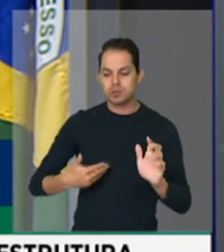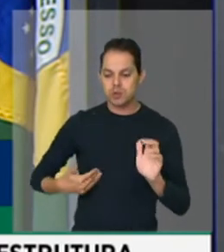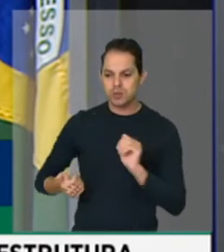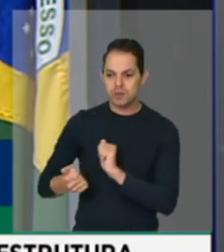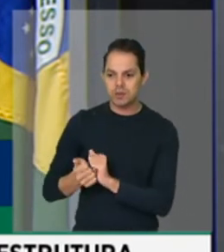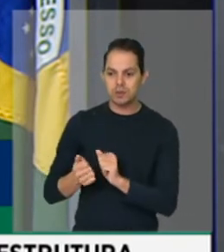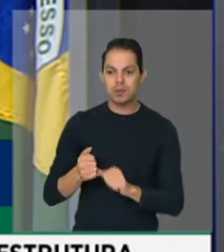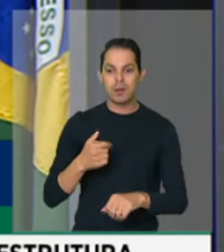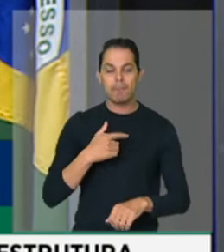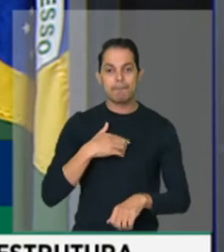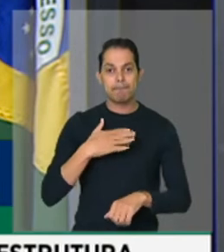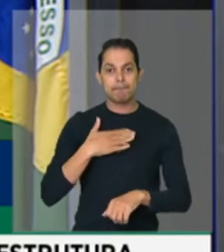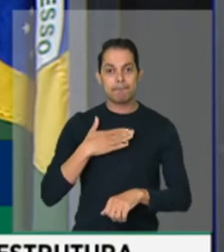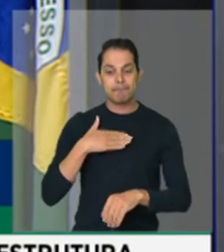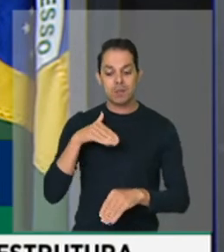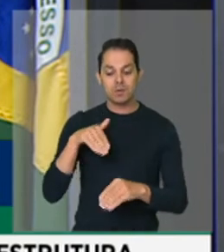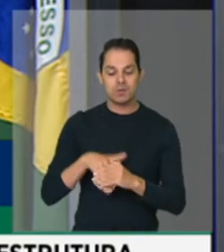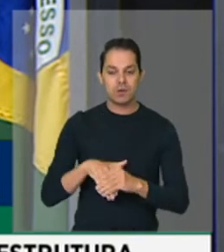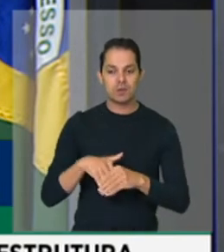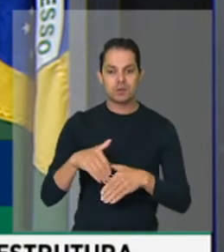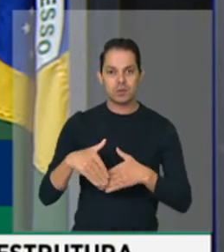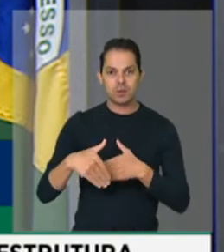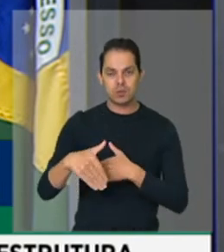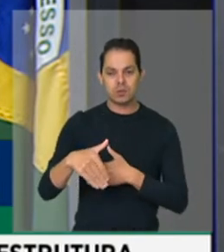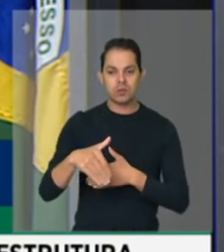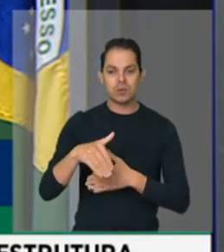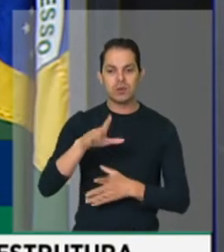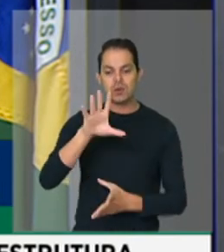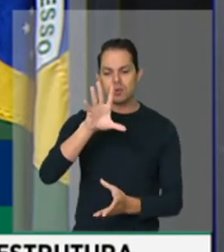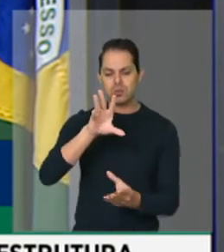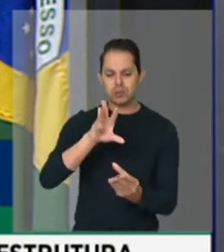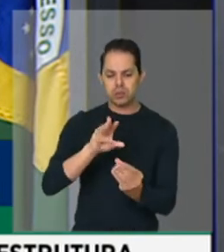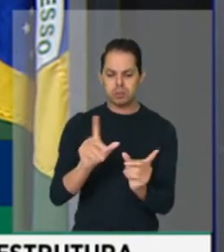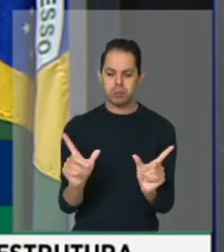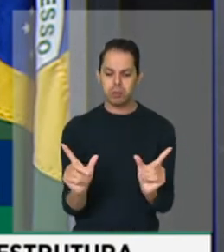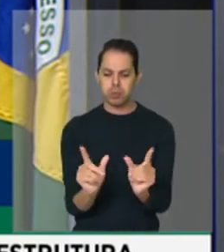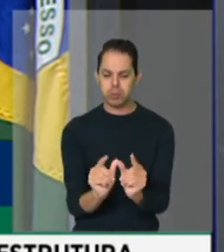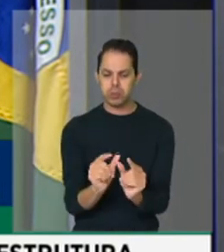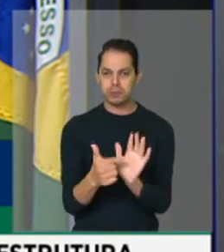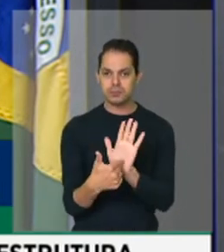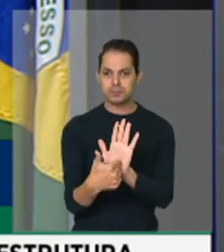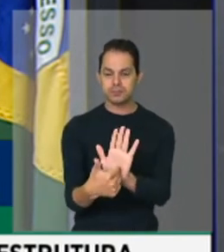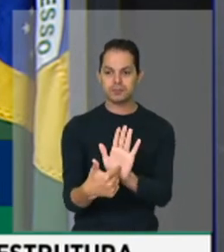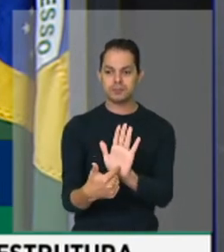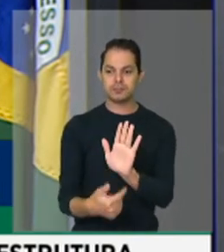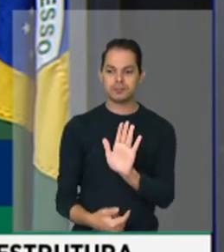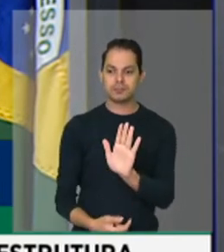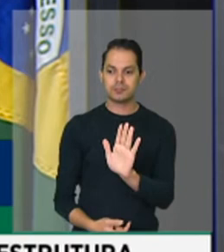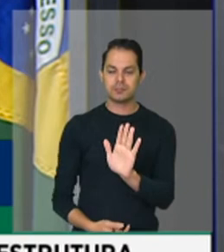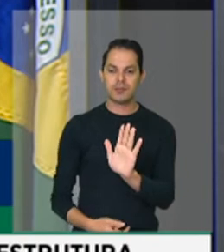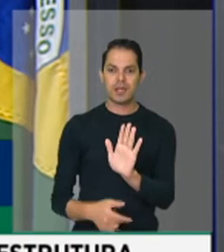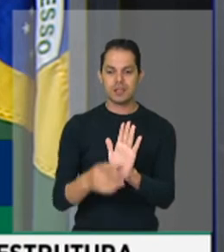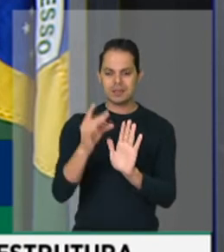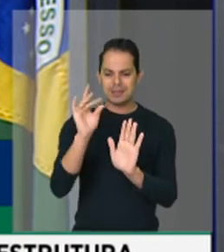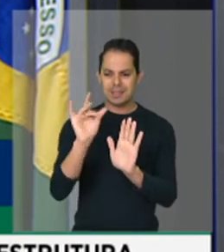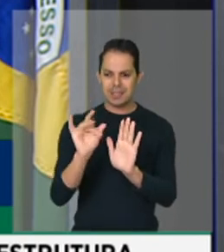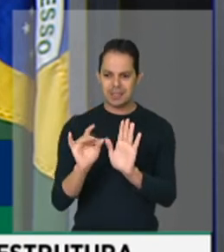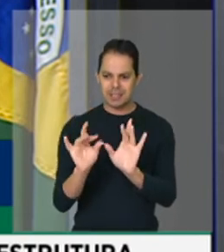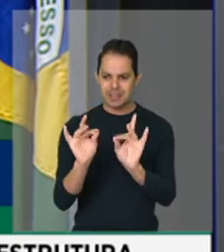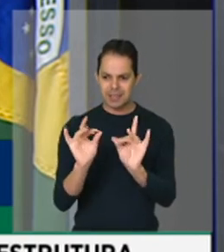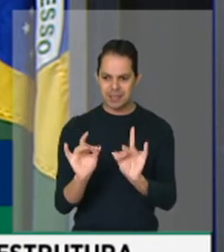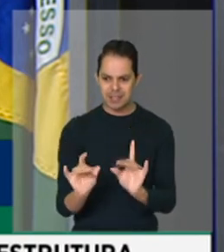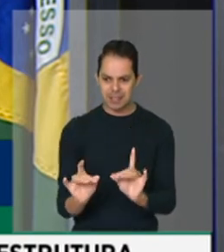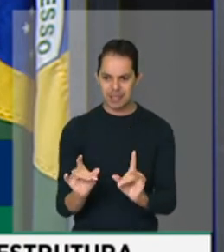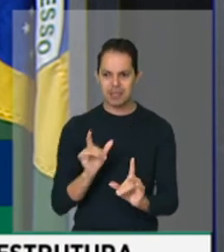meu voto passo a, de uma forma resumida, apresentá-lo, ele que está detalhado exatamente